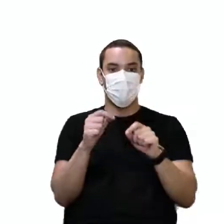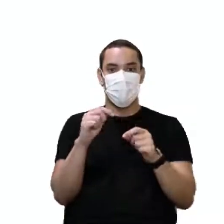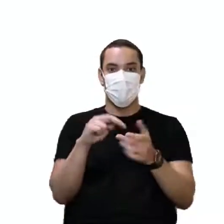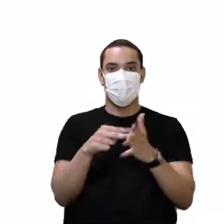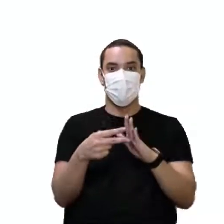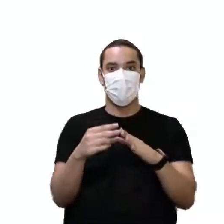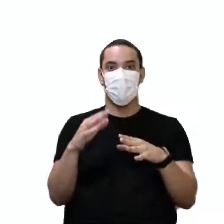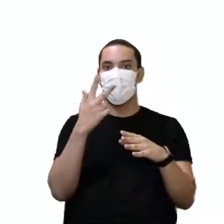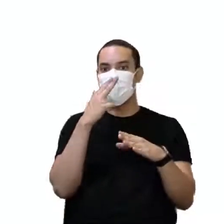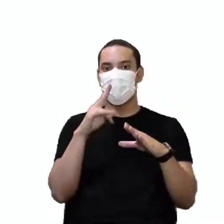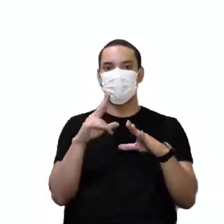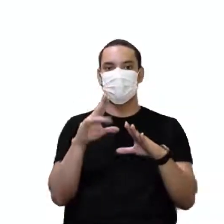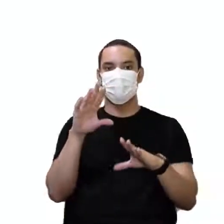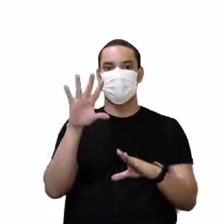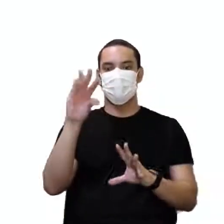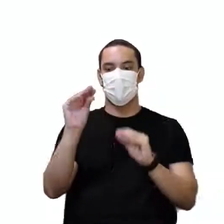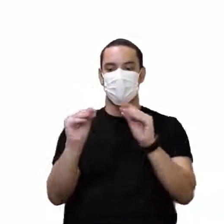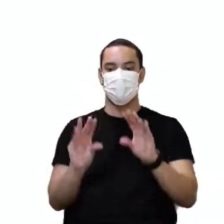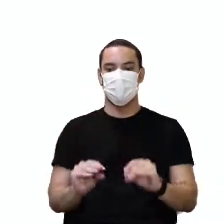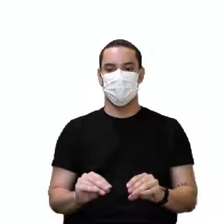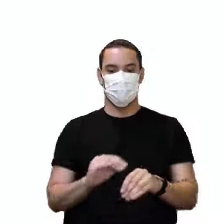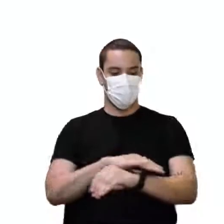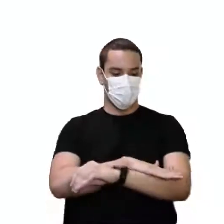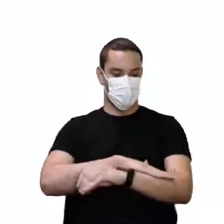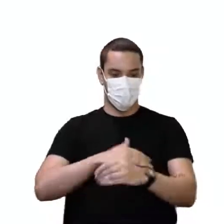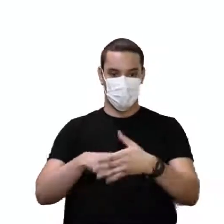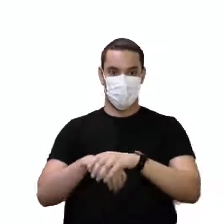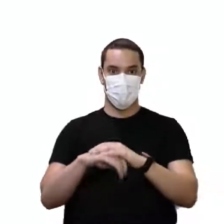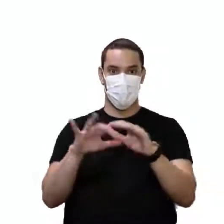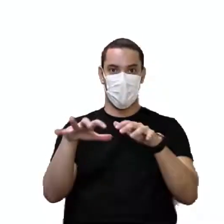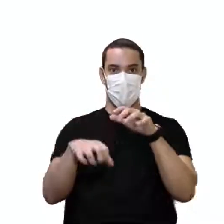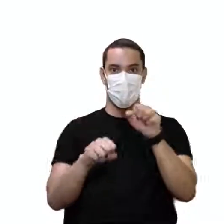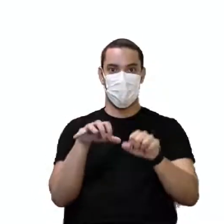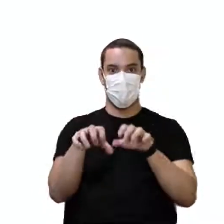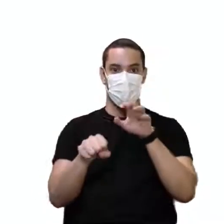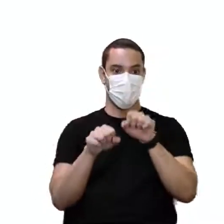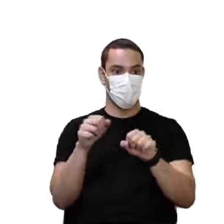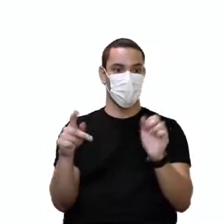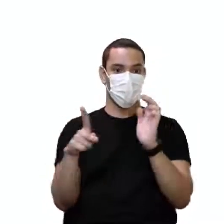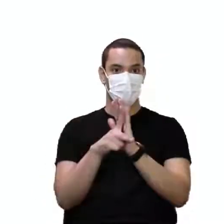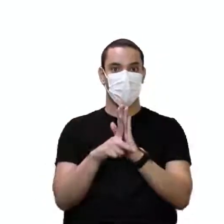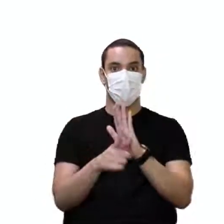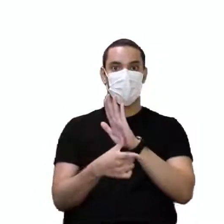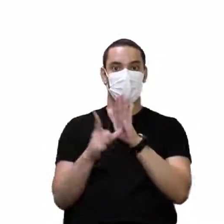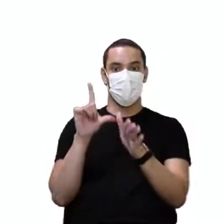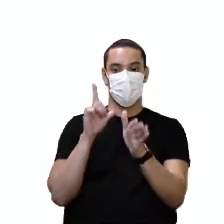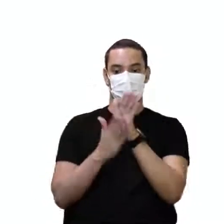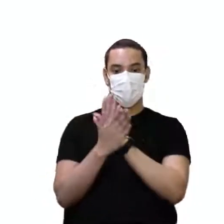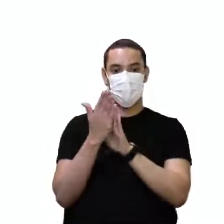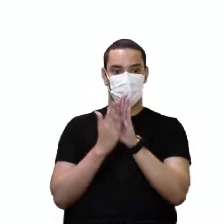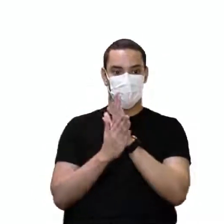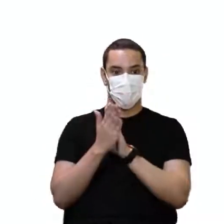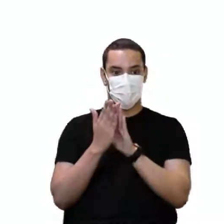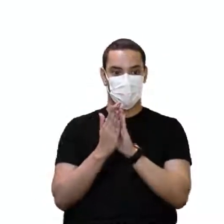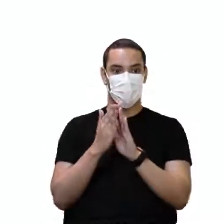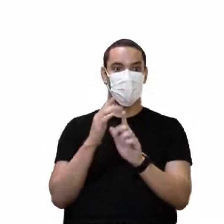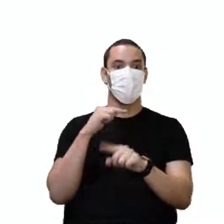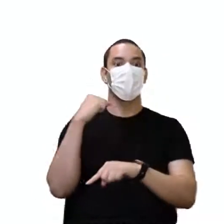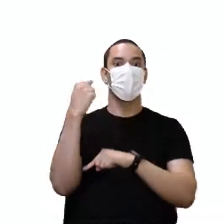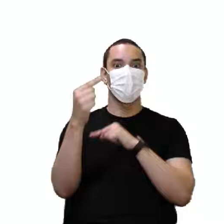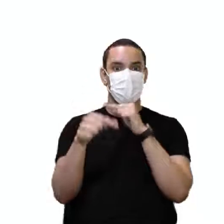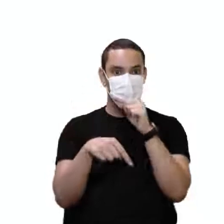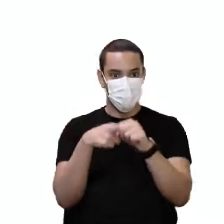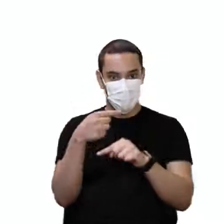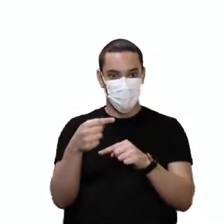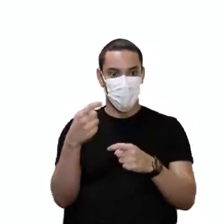massagem que a gente chama de massagem nupcial, tá? No momento da reprodução, eles nascem um outro dedinho